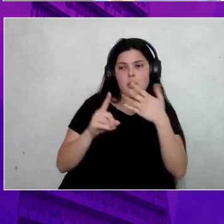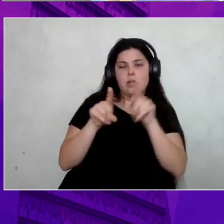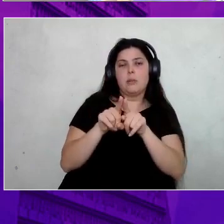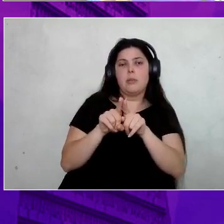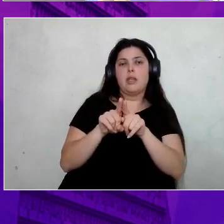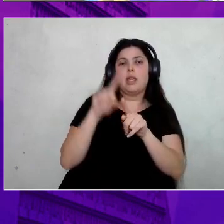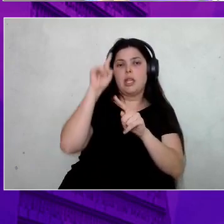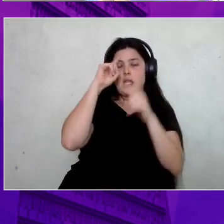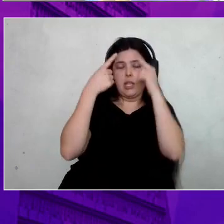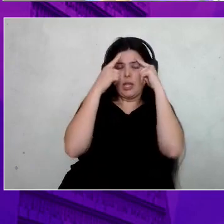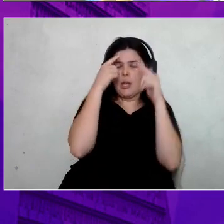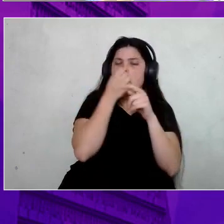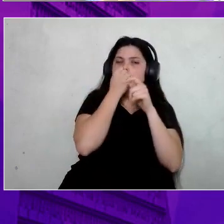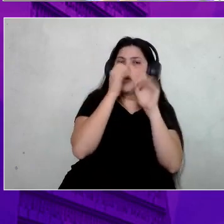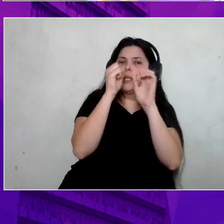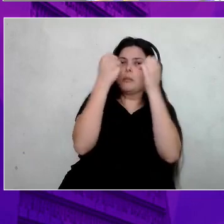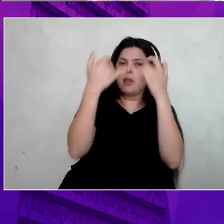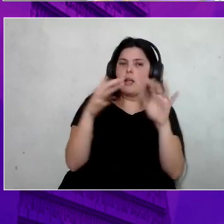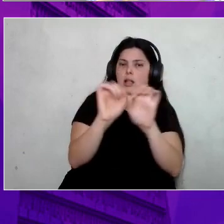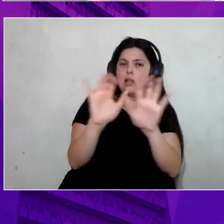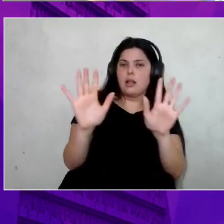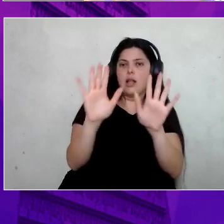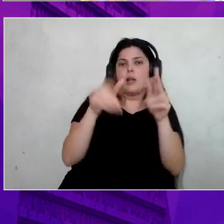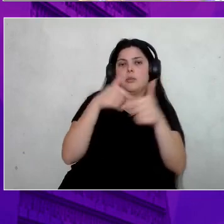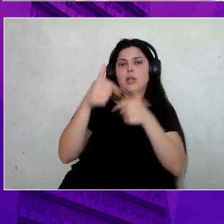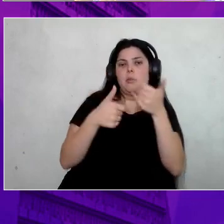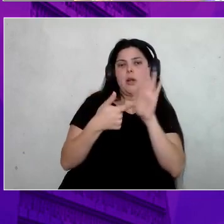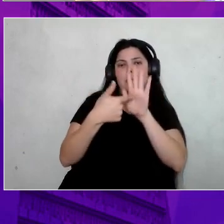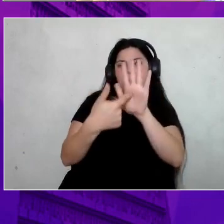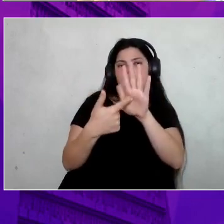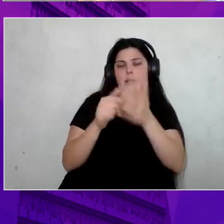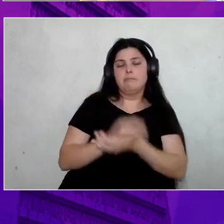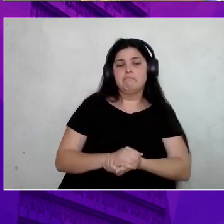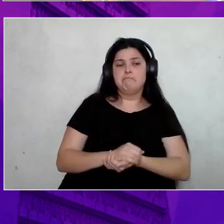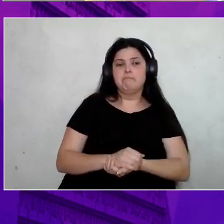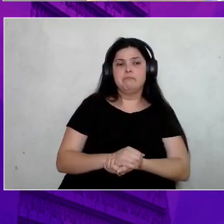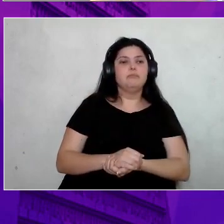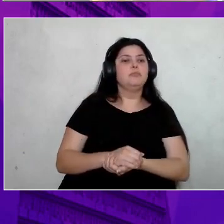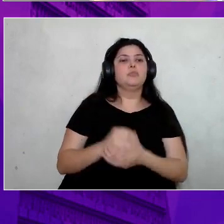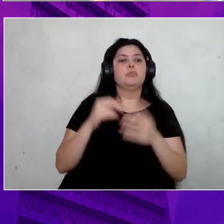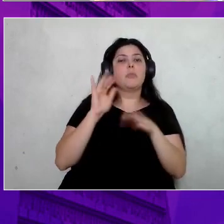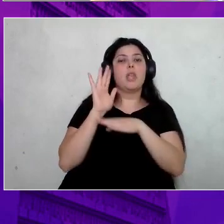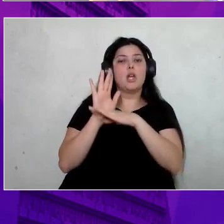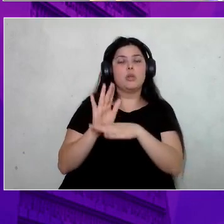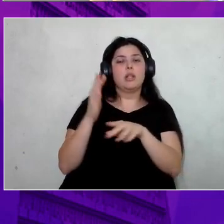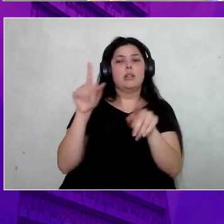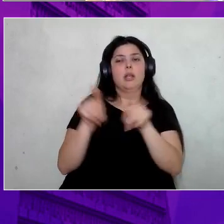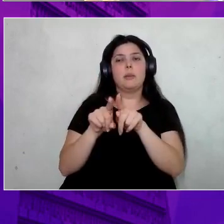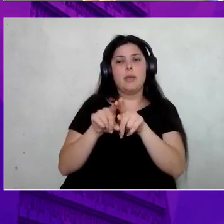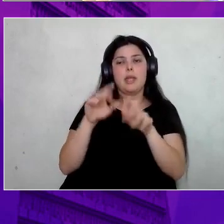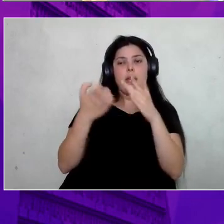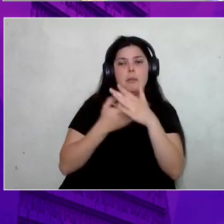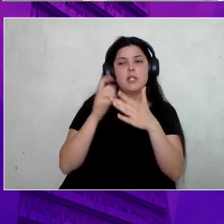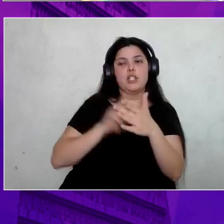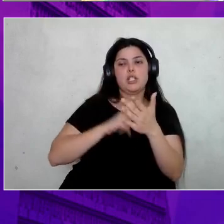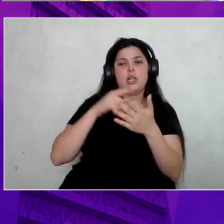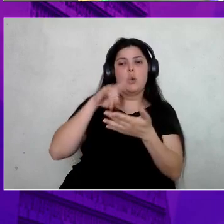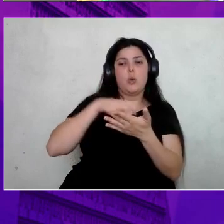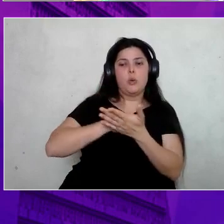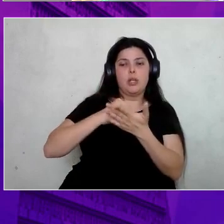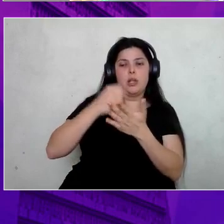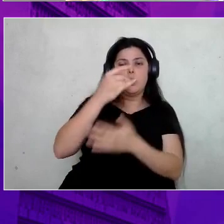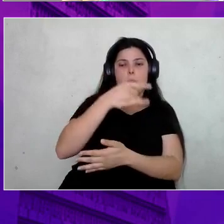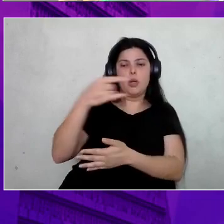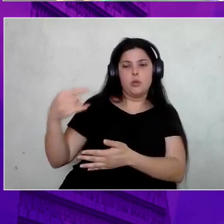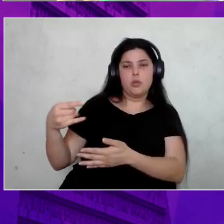bem fundamentadas para esse nosso trabalho. E para ajudar tudo isso, Sem Parar já tinha um contrato com a Microsoft, que disponibilizava o ambiente